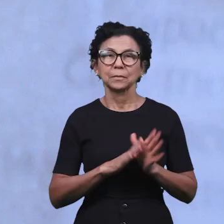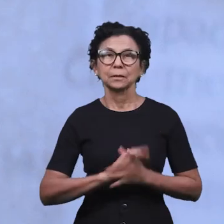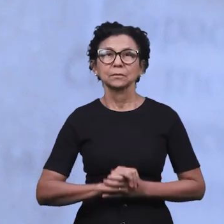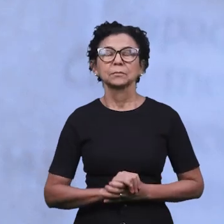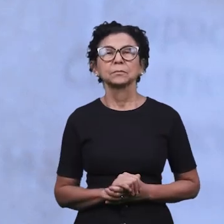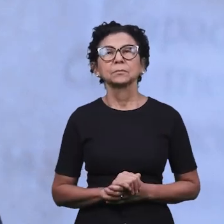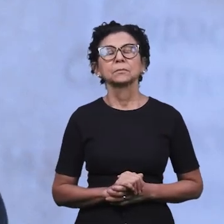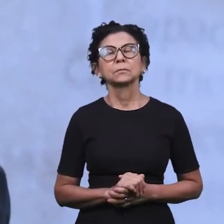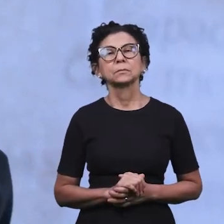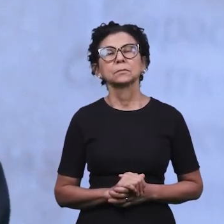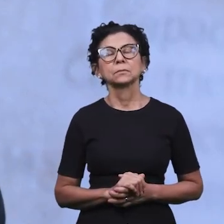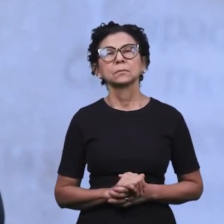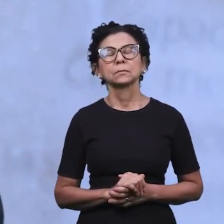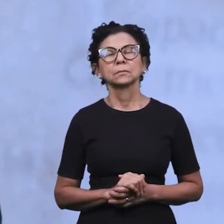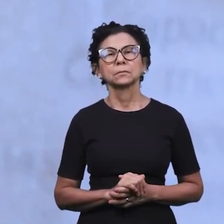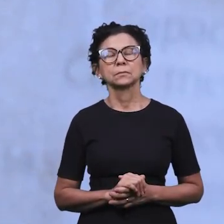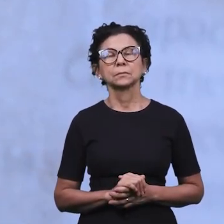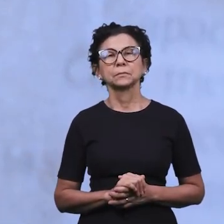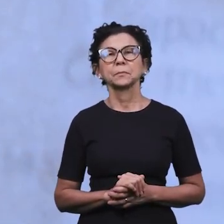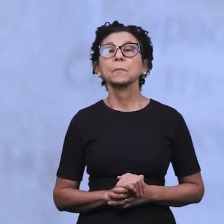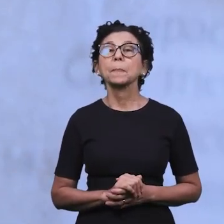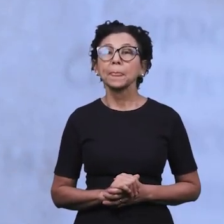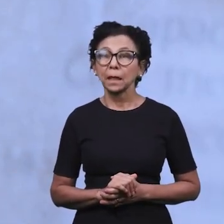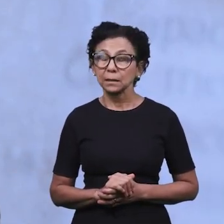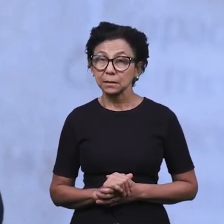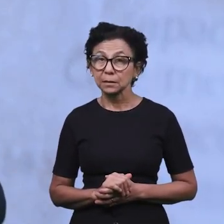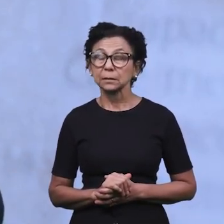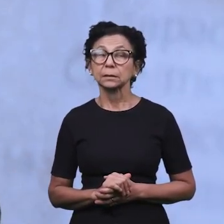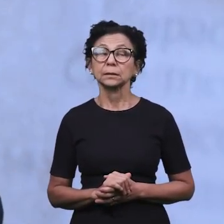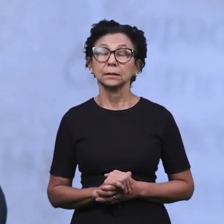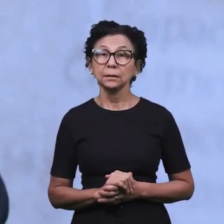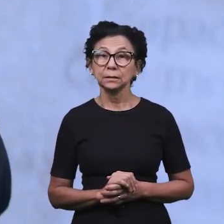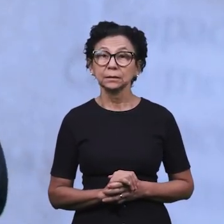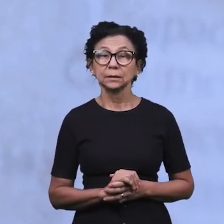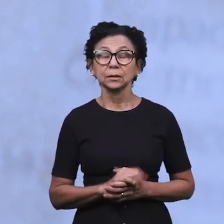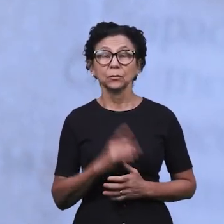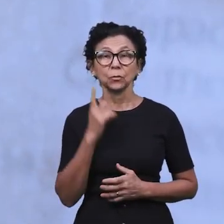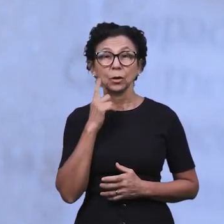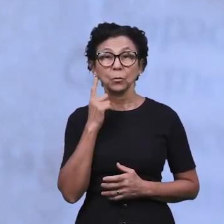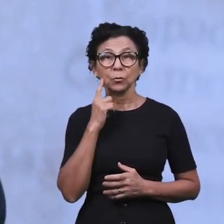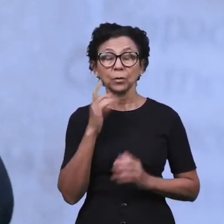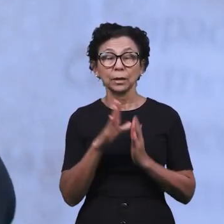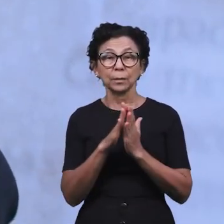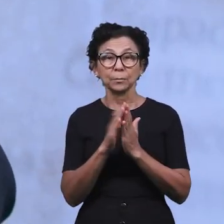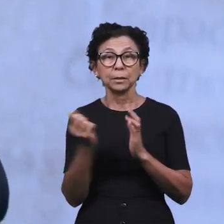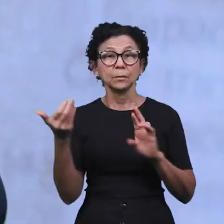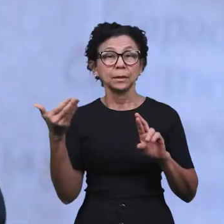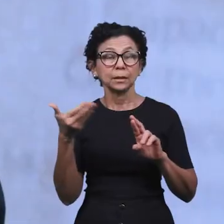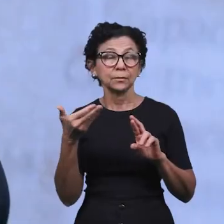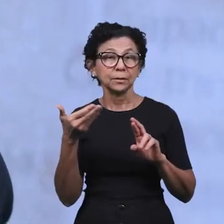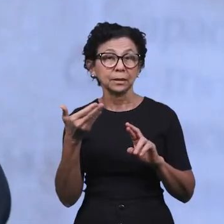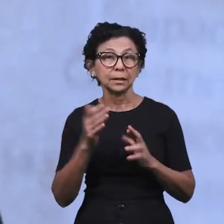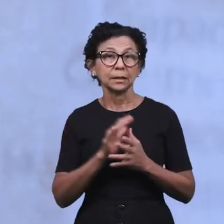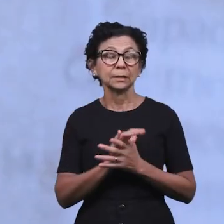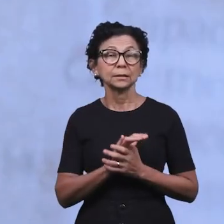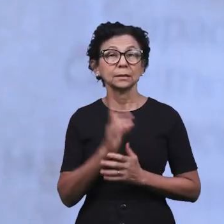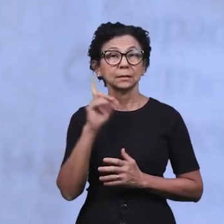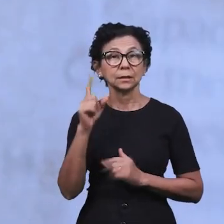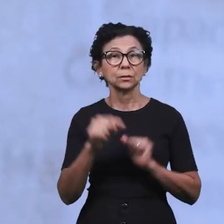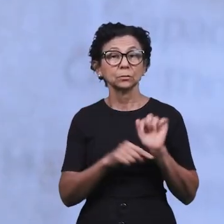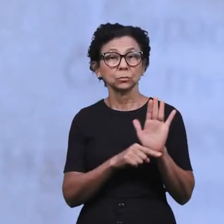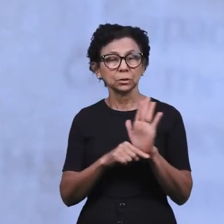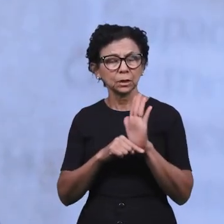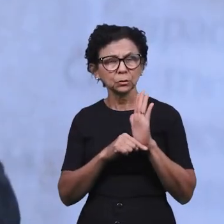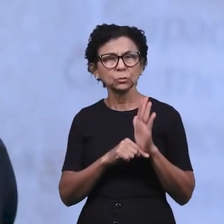mais uma vez, nós vamos tirar exemplos bíblicos para mostrar como a sabedoria de Deus pode nos auxiliar no nosso dia a